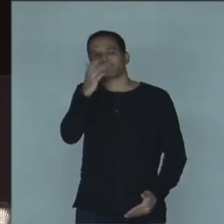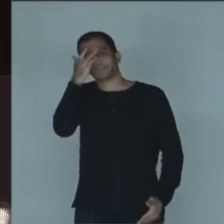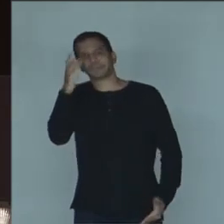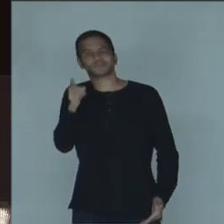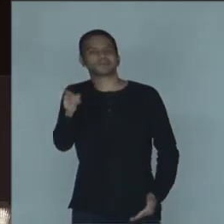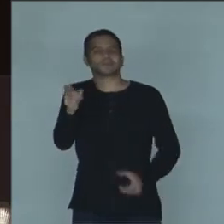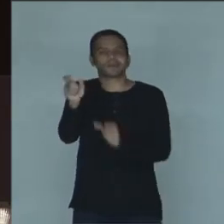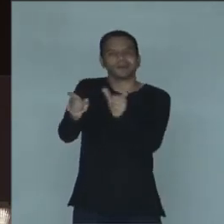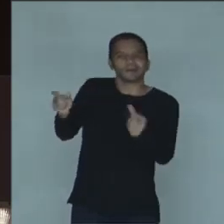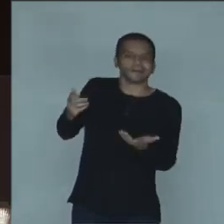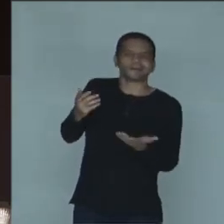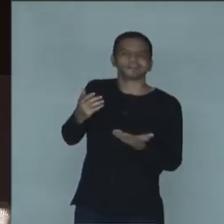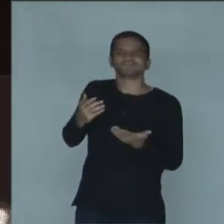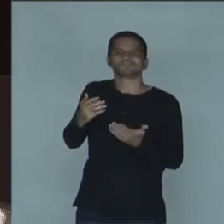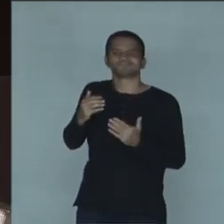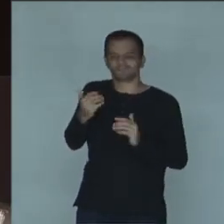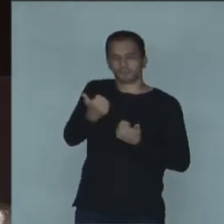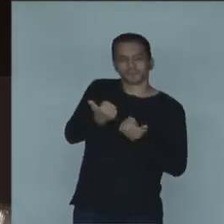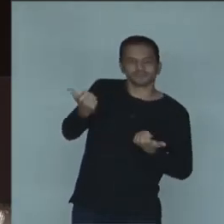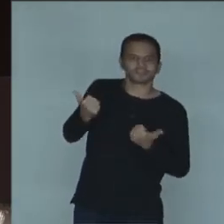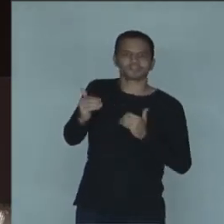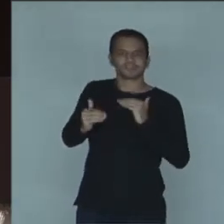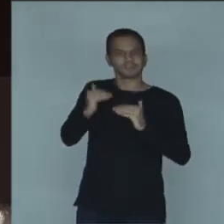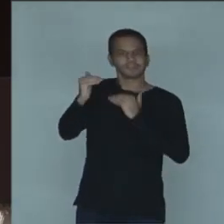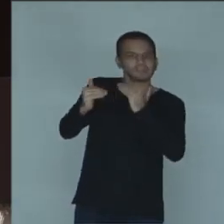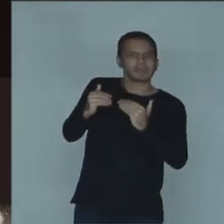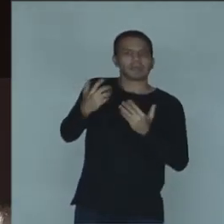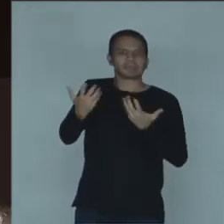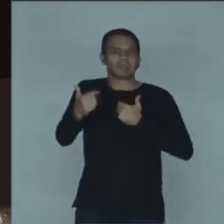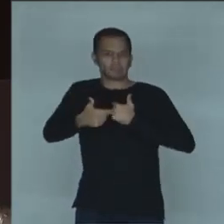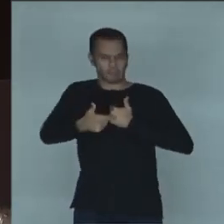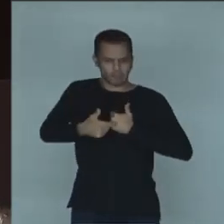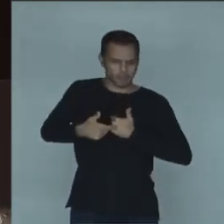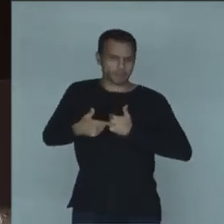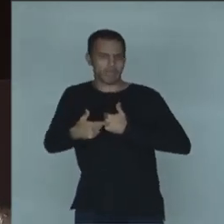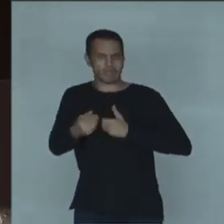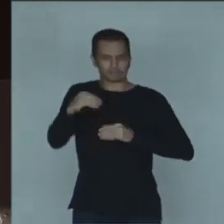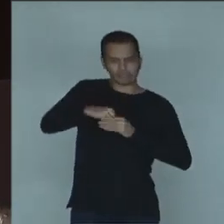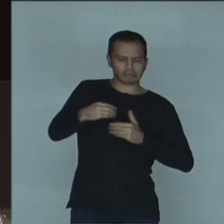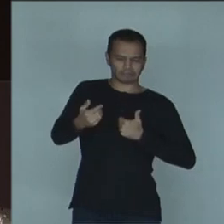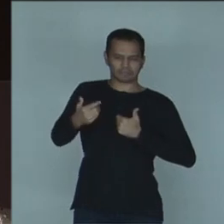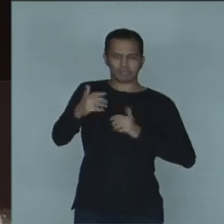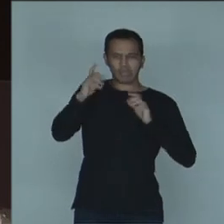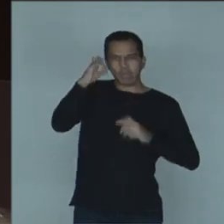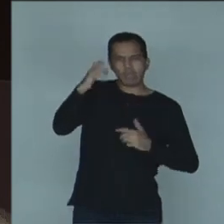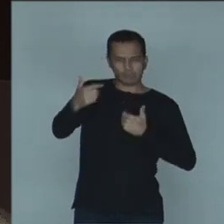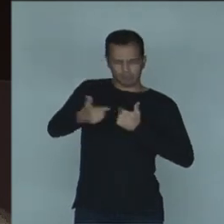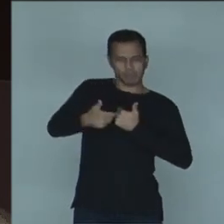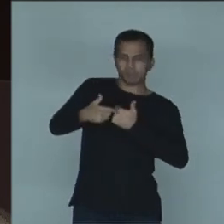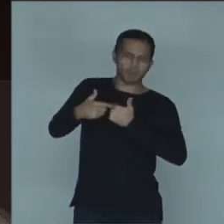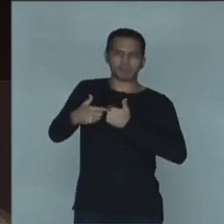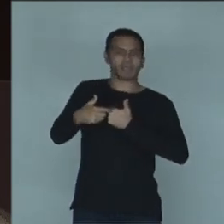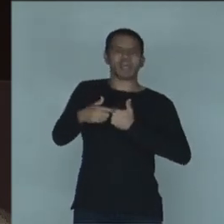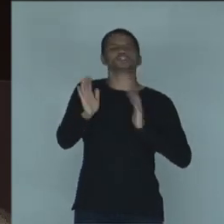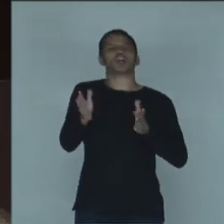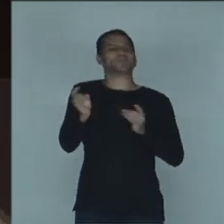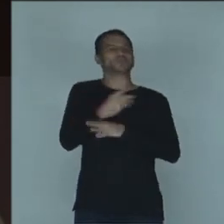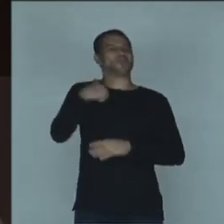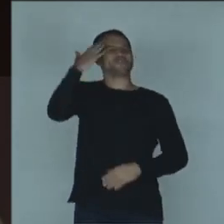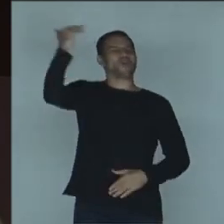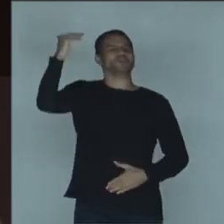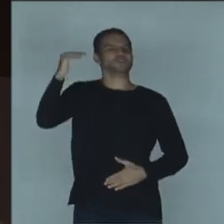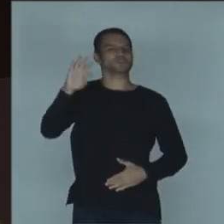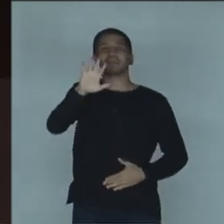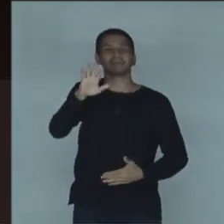dessa visibilidade ou nesse número de seguidores na internet então você é o tal não preenche